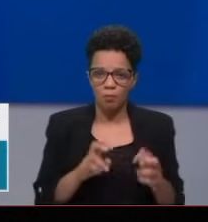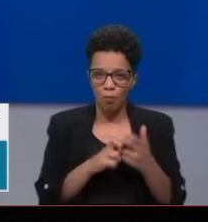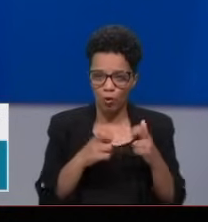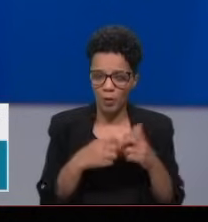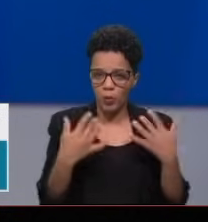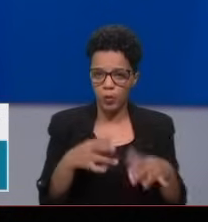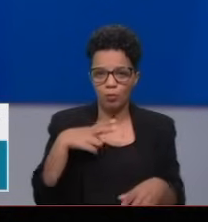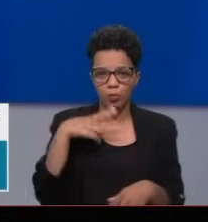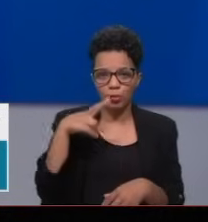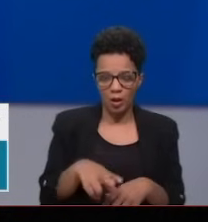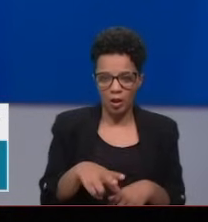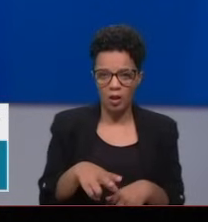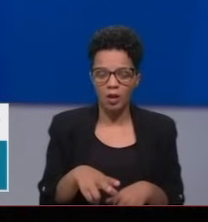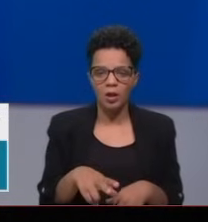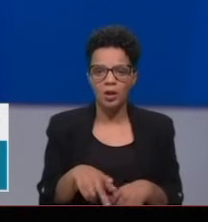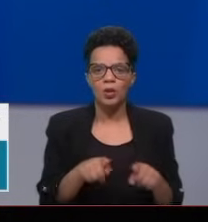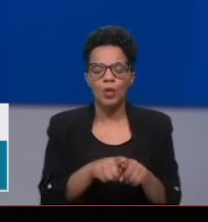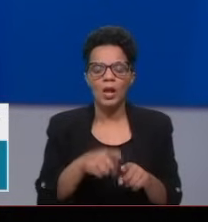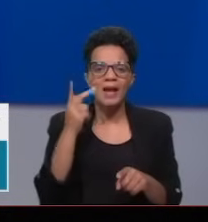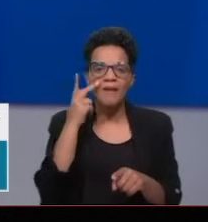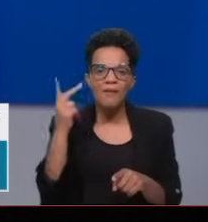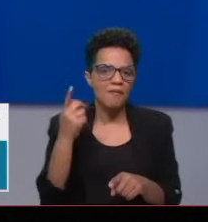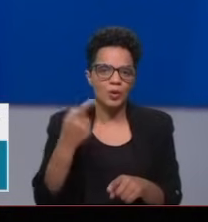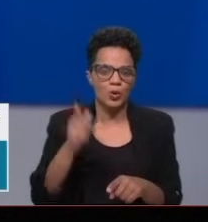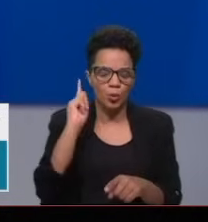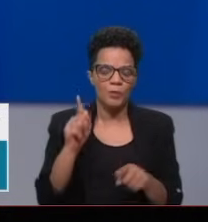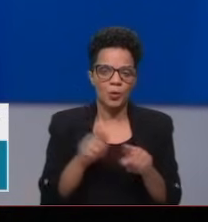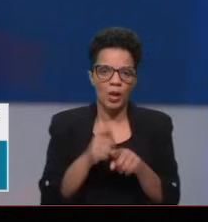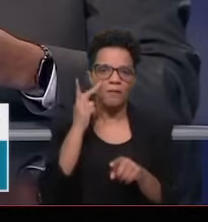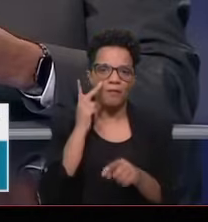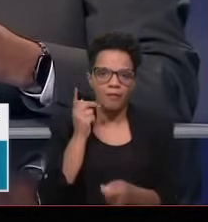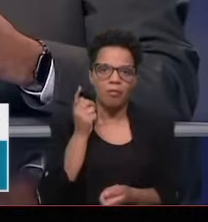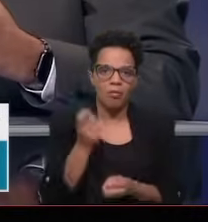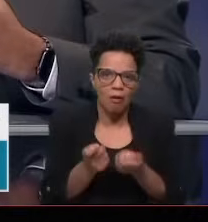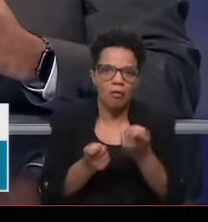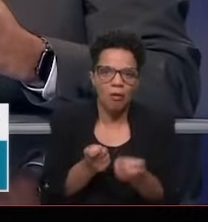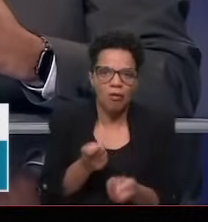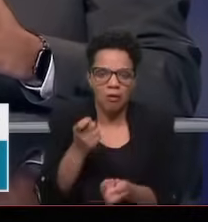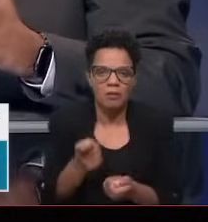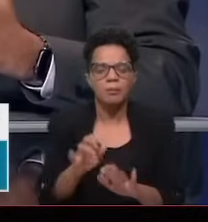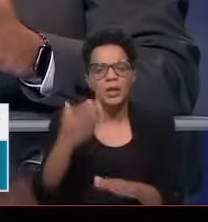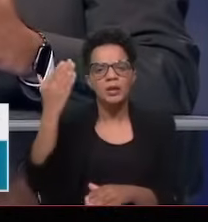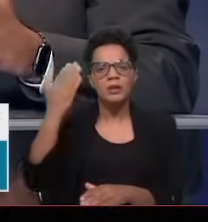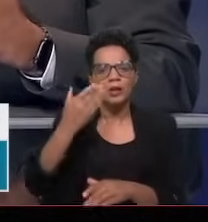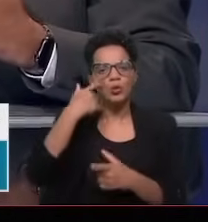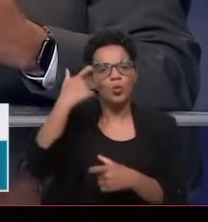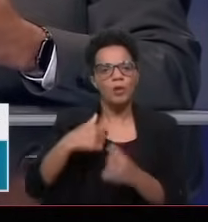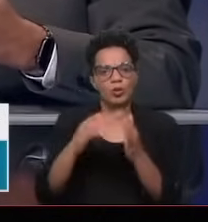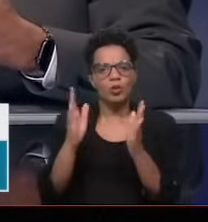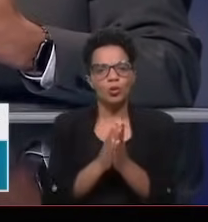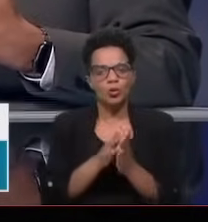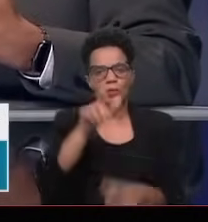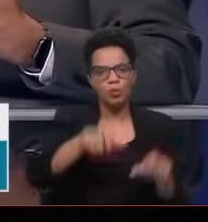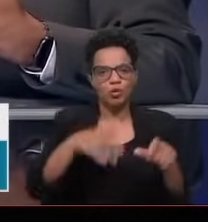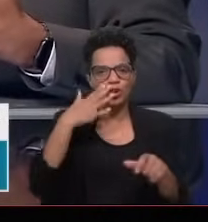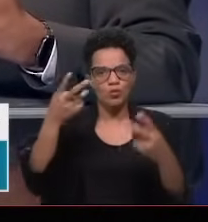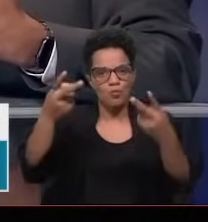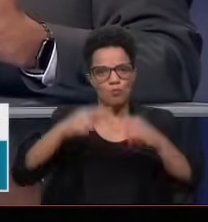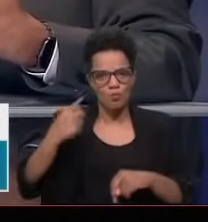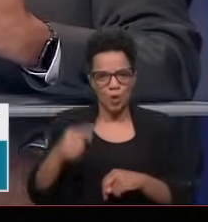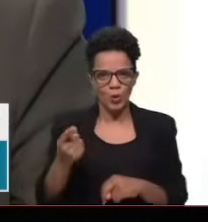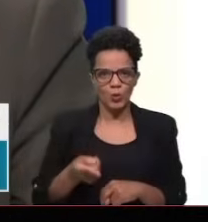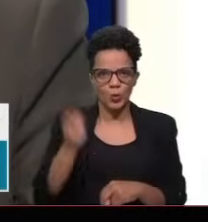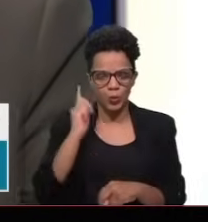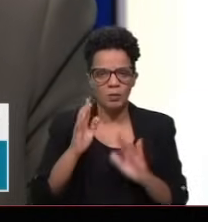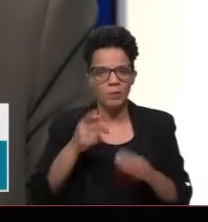gente em Portugal que está a sobreviver não está a viver literalmente mas isso que olhar para Direitos Humanos de todos não é só das pessoas migrantes é é temos que